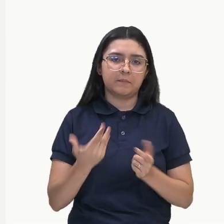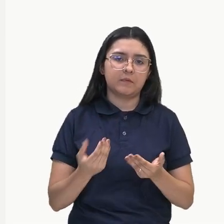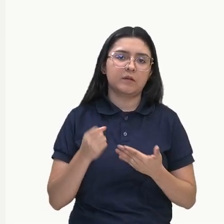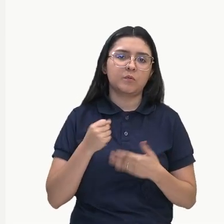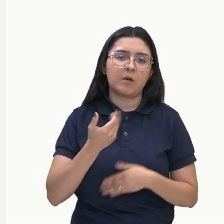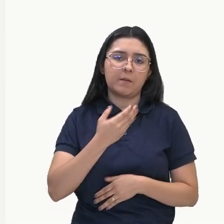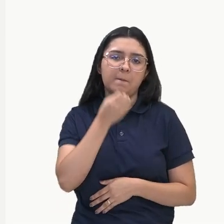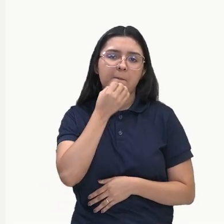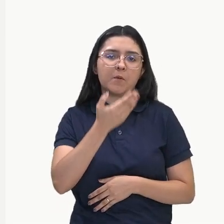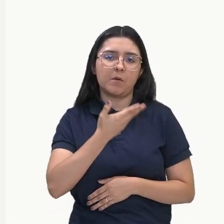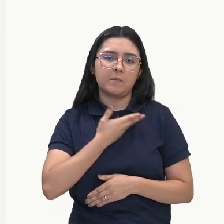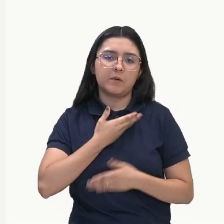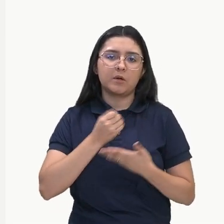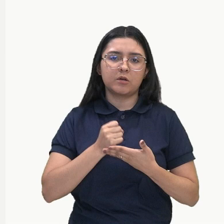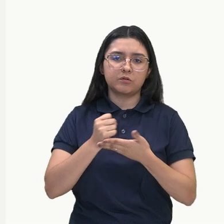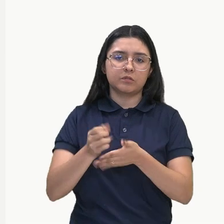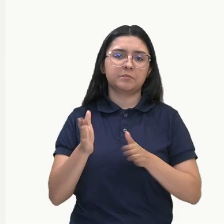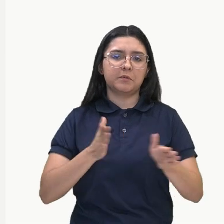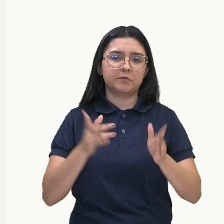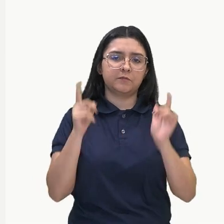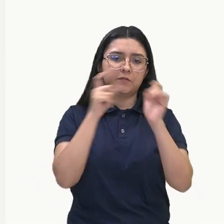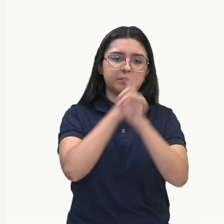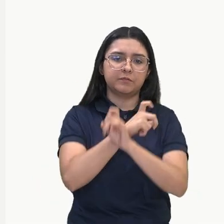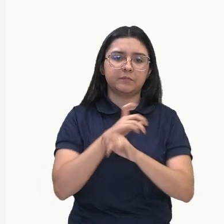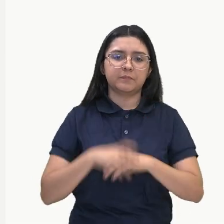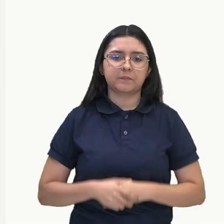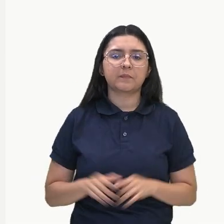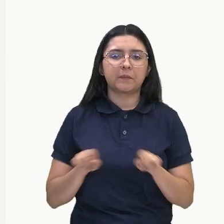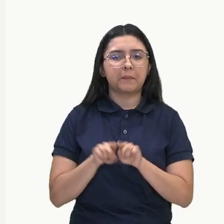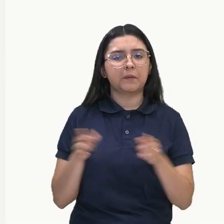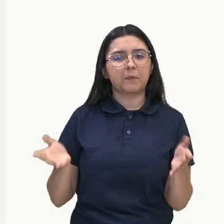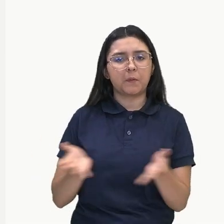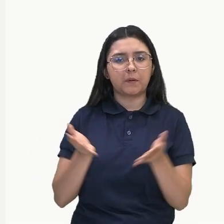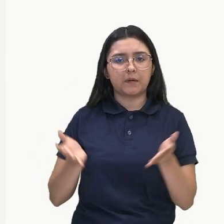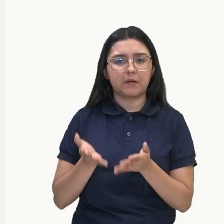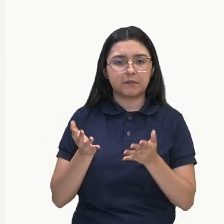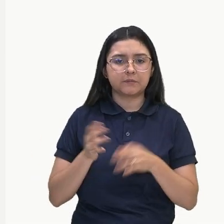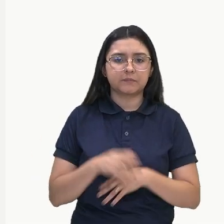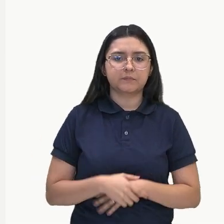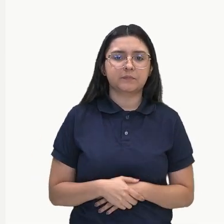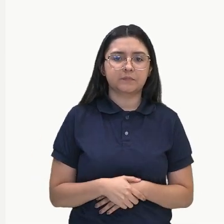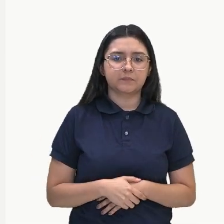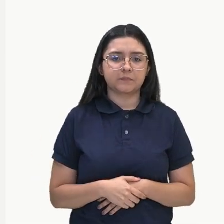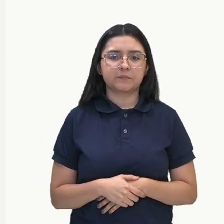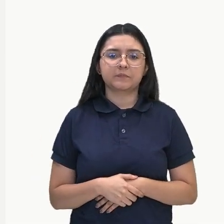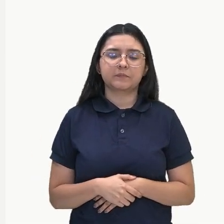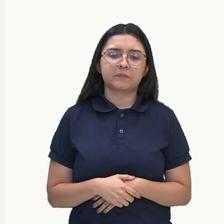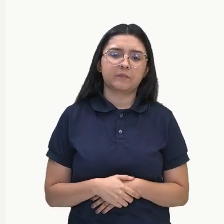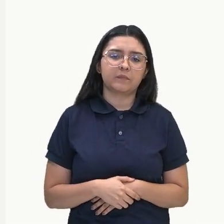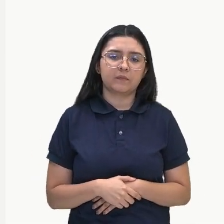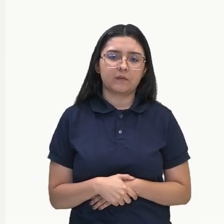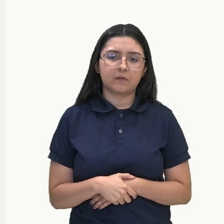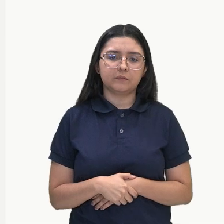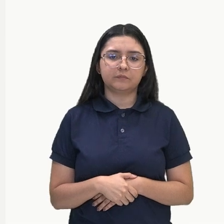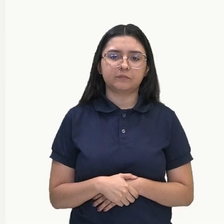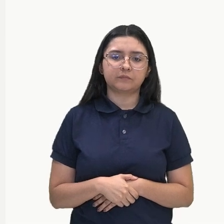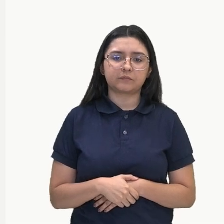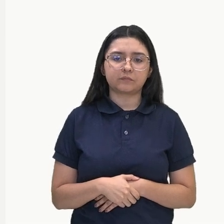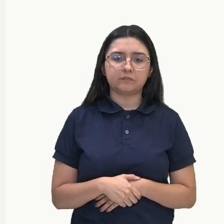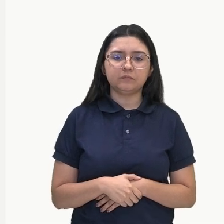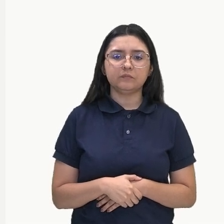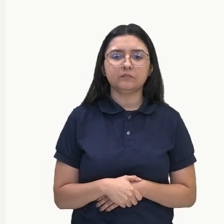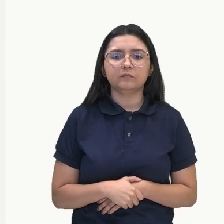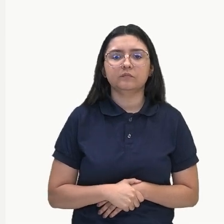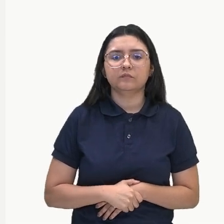dor. Encourage. Encoraja o quê? A change, mudar